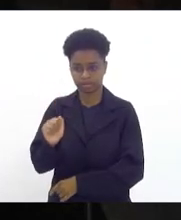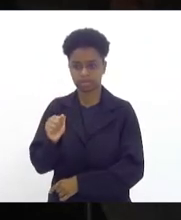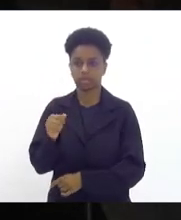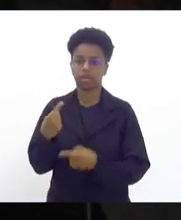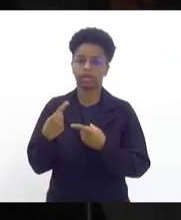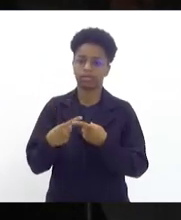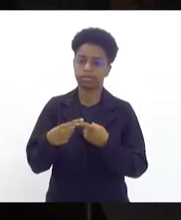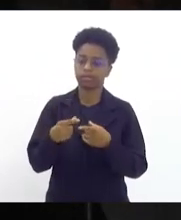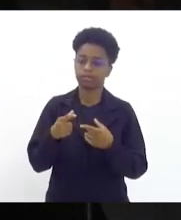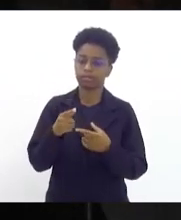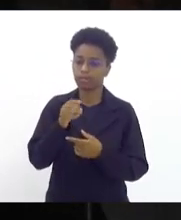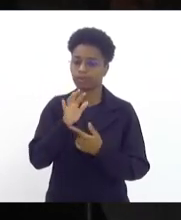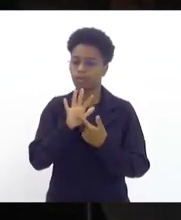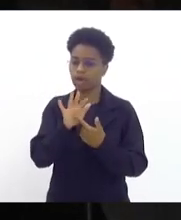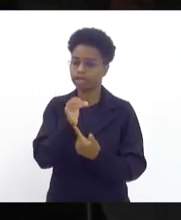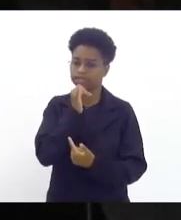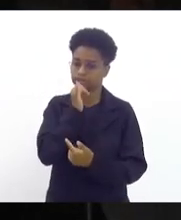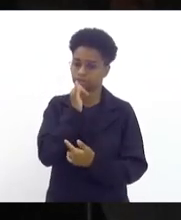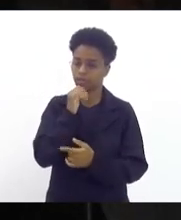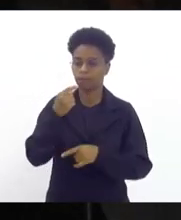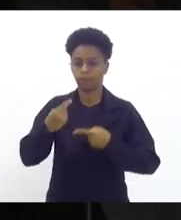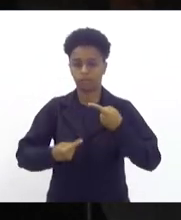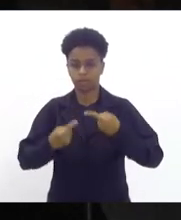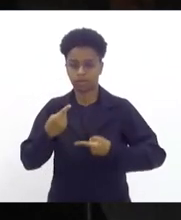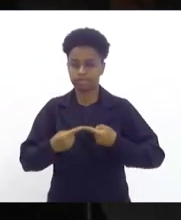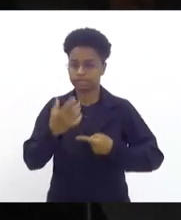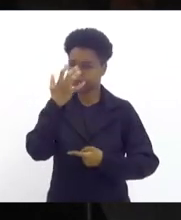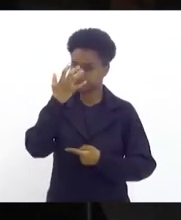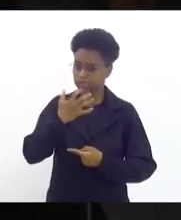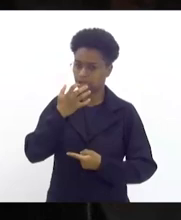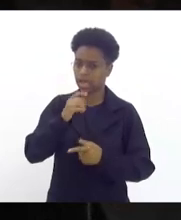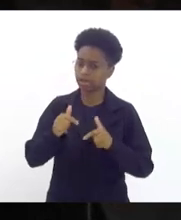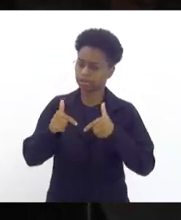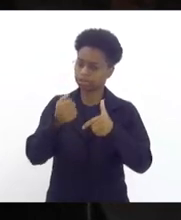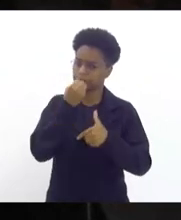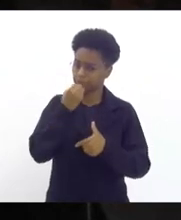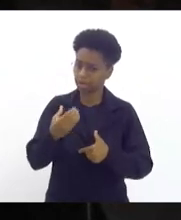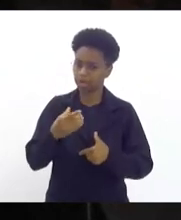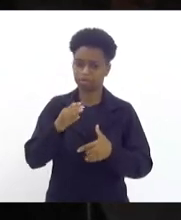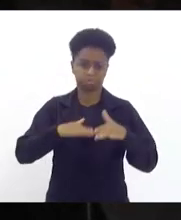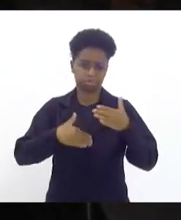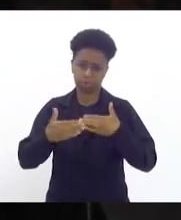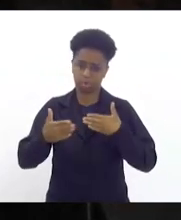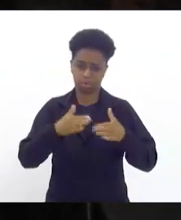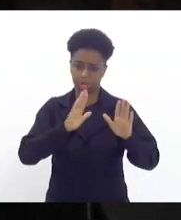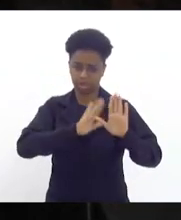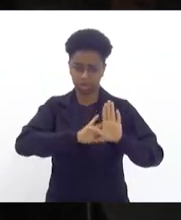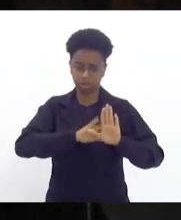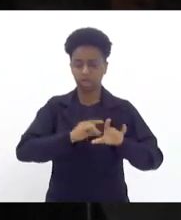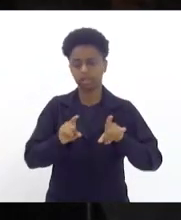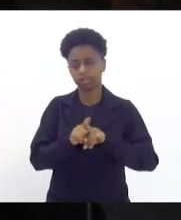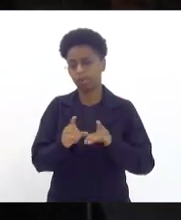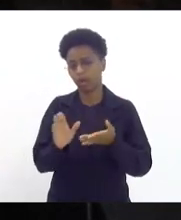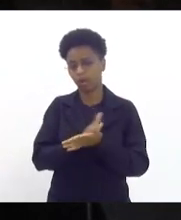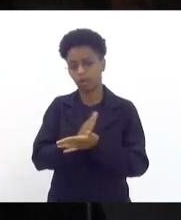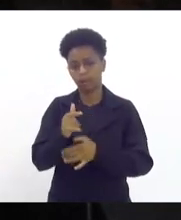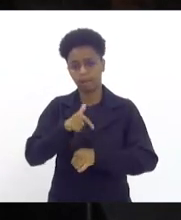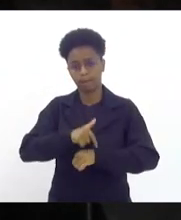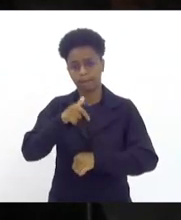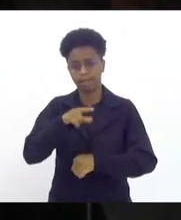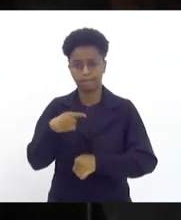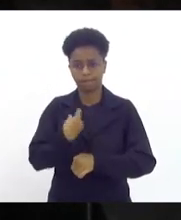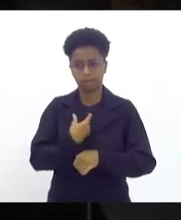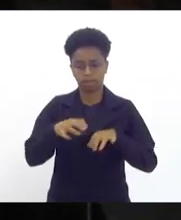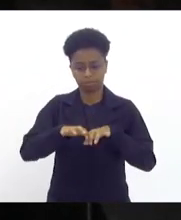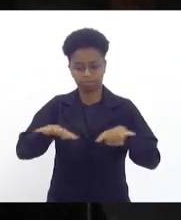na política é uma política Bem Feita Uma política séria Independente de ideologia Independente de alguns momentos estarmos